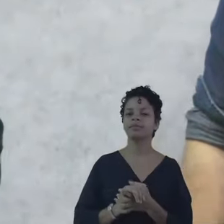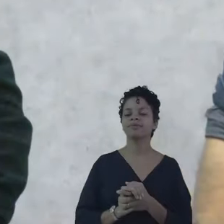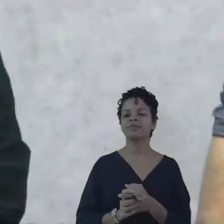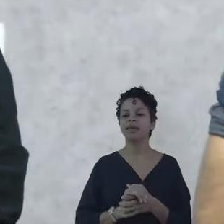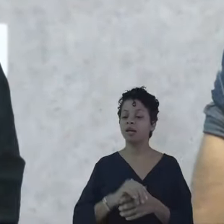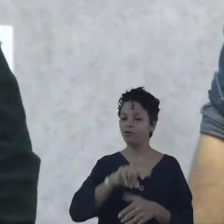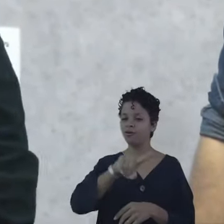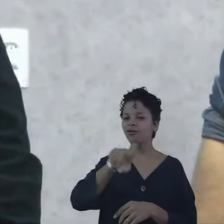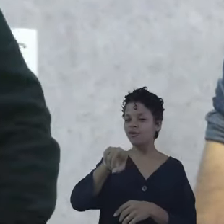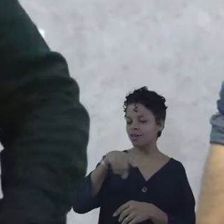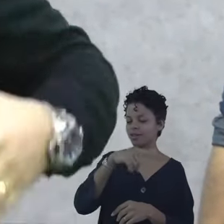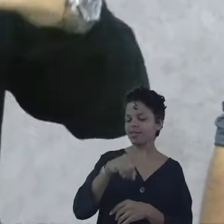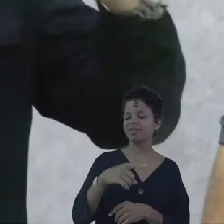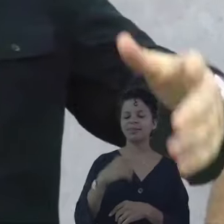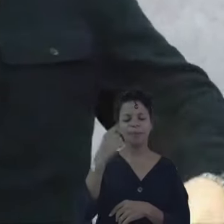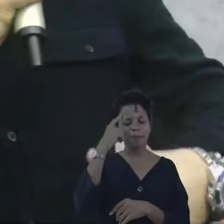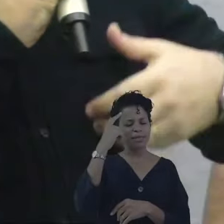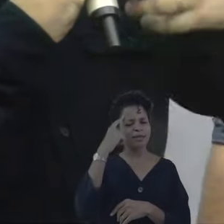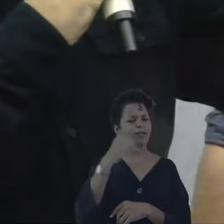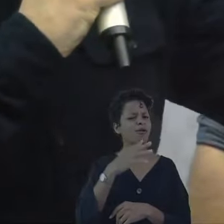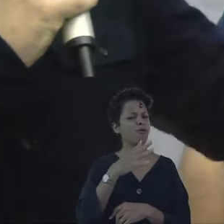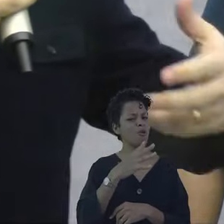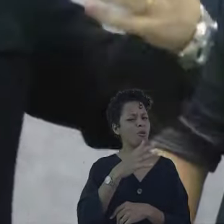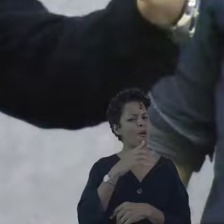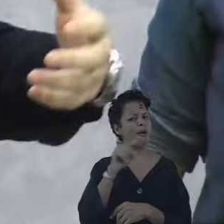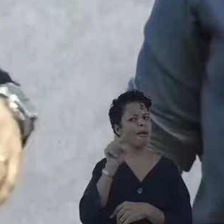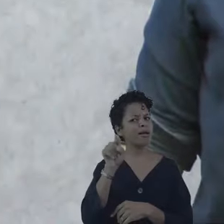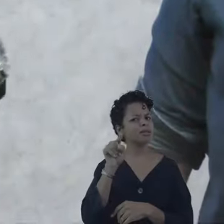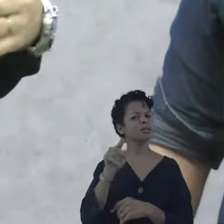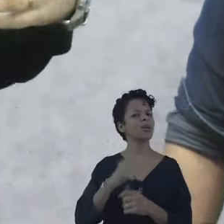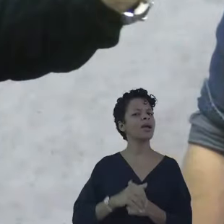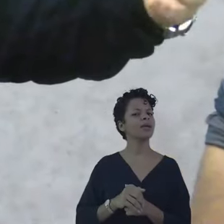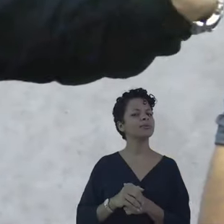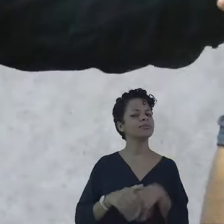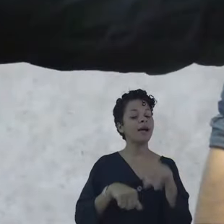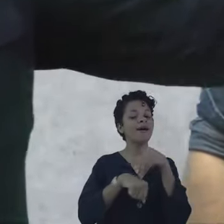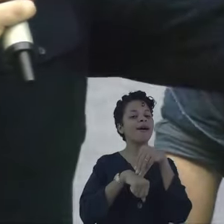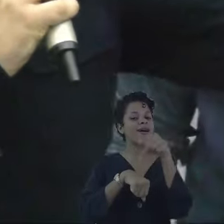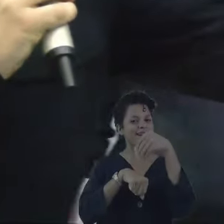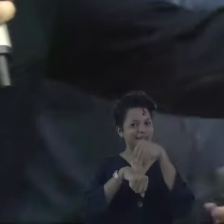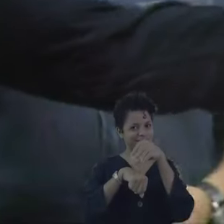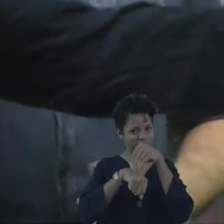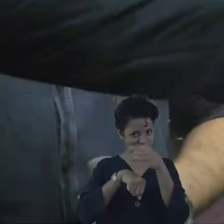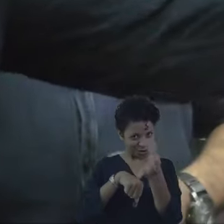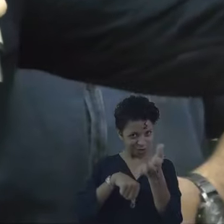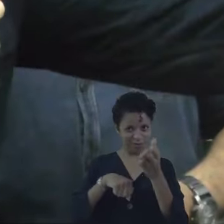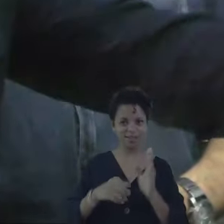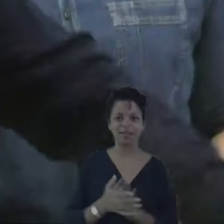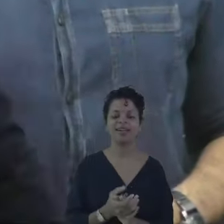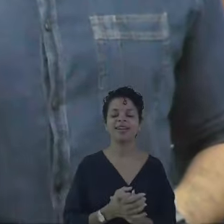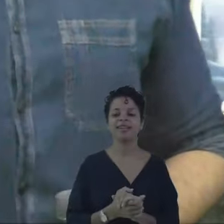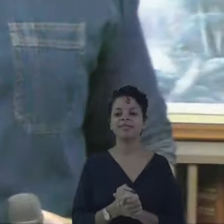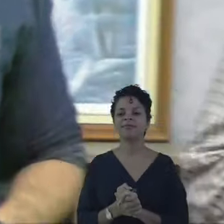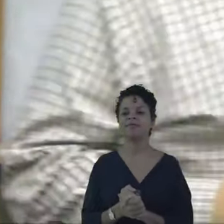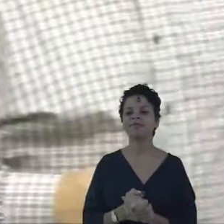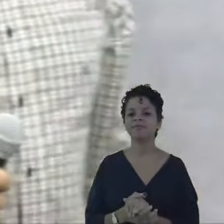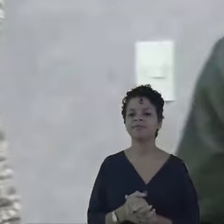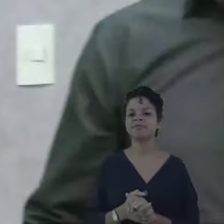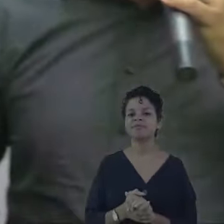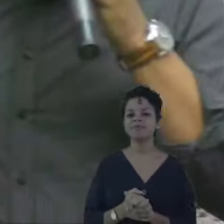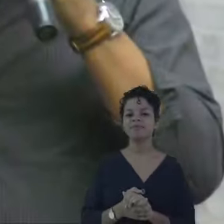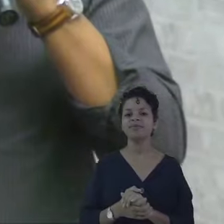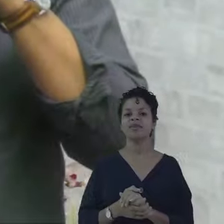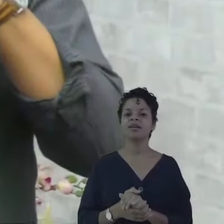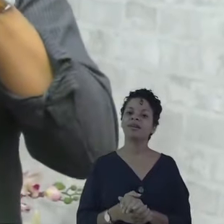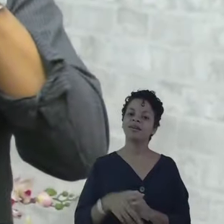essa voz, eu já ouvi essa voz em algum lugar, e tal. Eu conheço essa voz. Dá uma dica aí pro pessoal, dá uma dica, aquele jargão, vai lá.